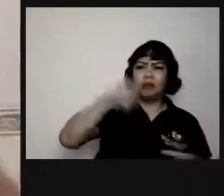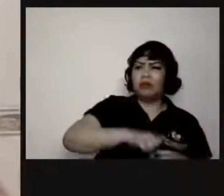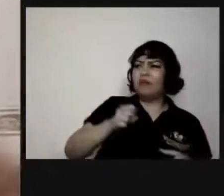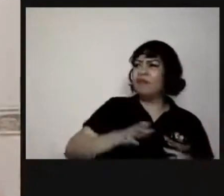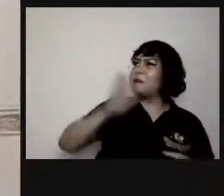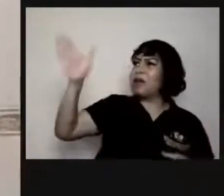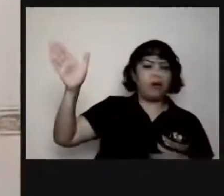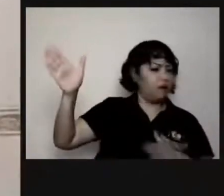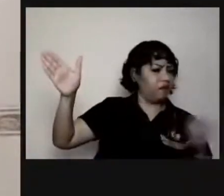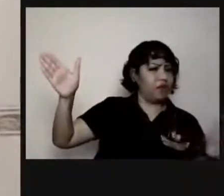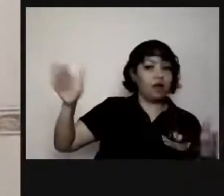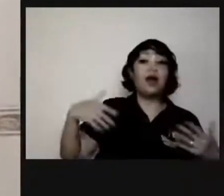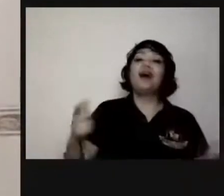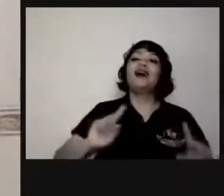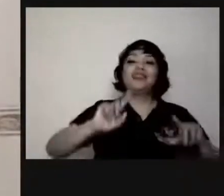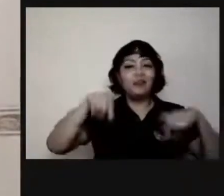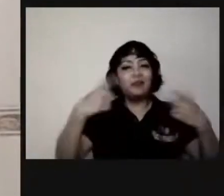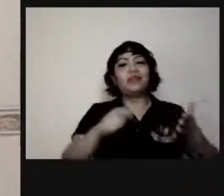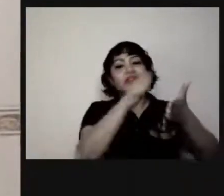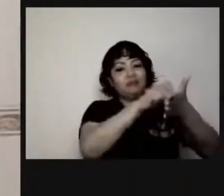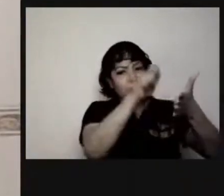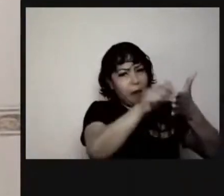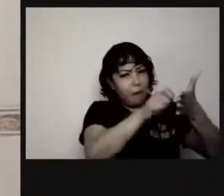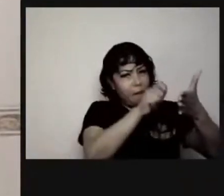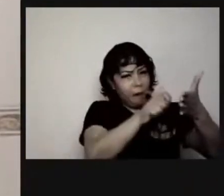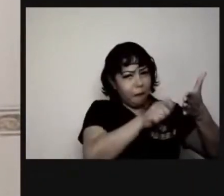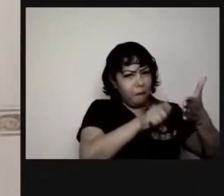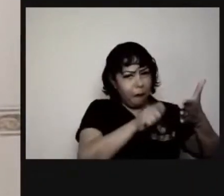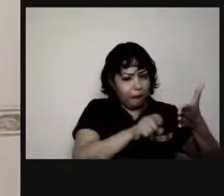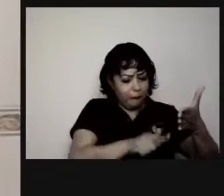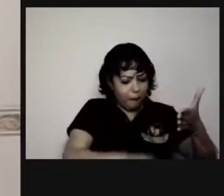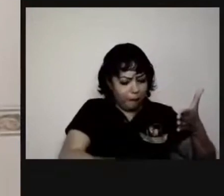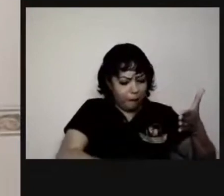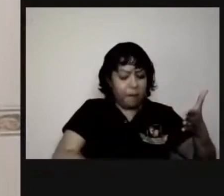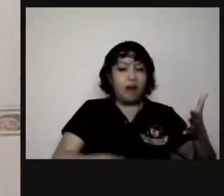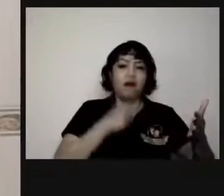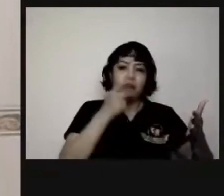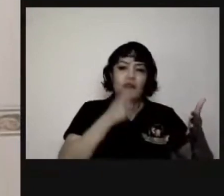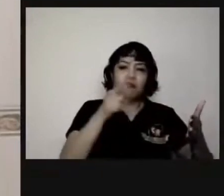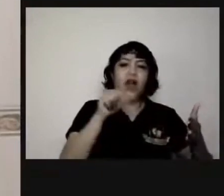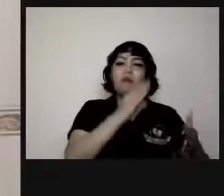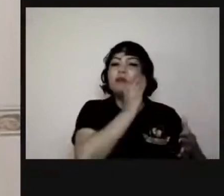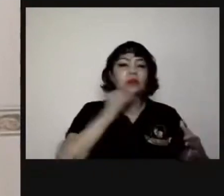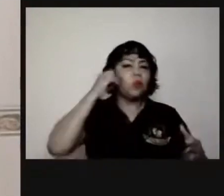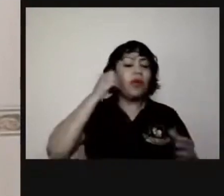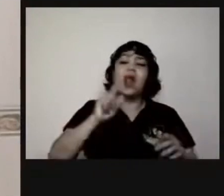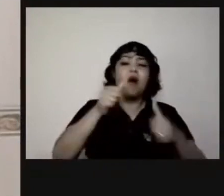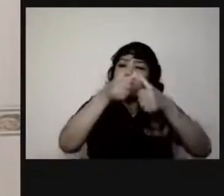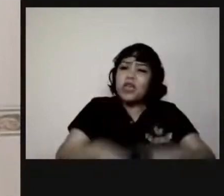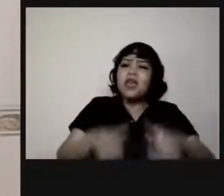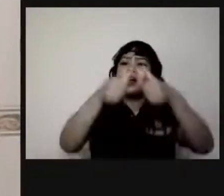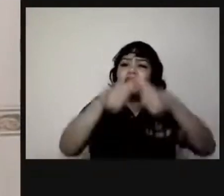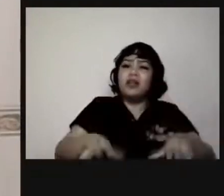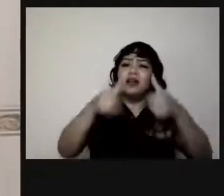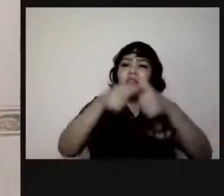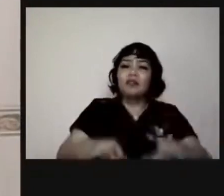o abaixo-assinado da época, né, que as pessoas começaram a falar para Dom Pedro ficar, e aí existe até o